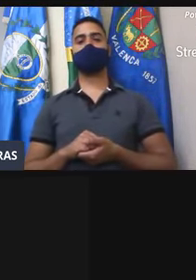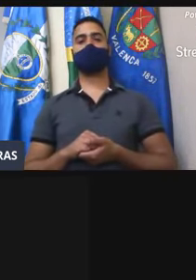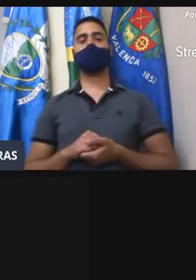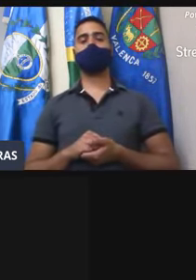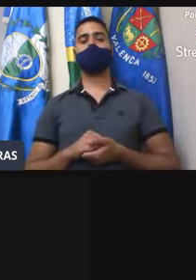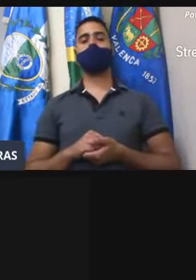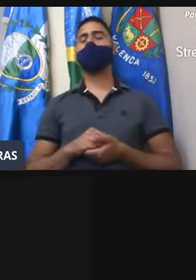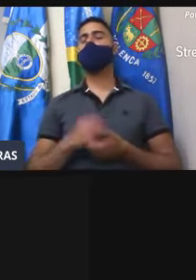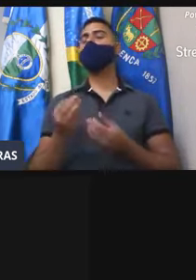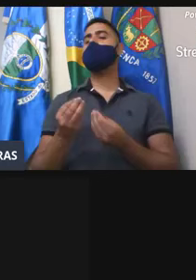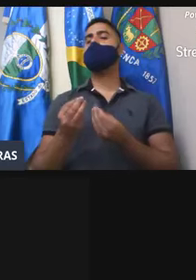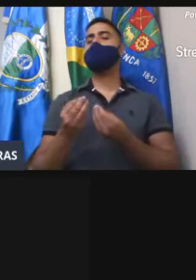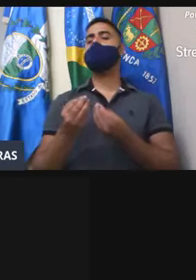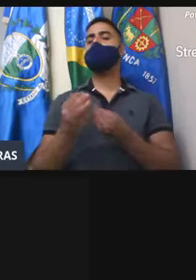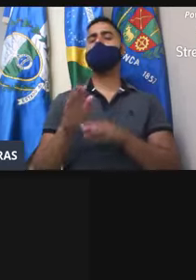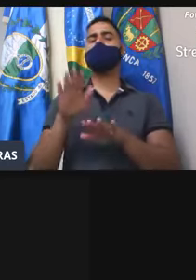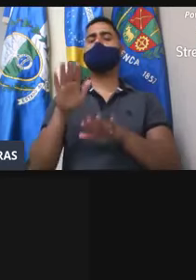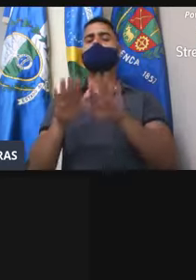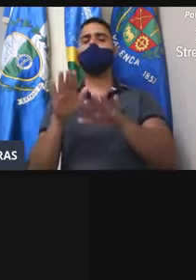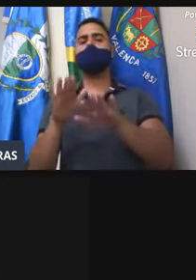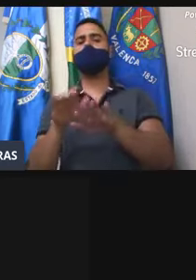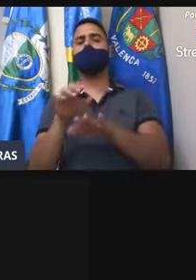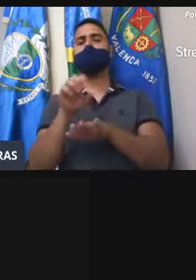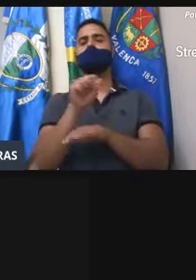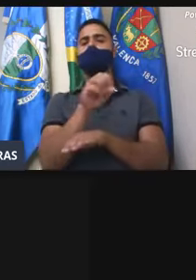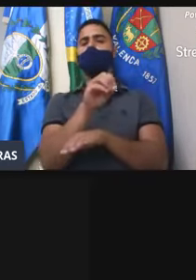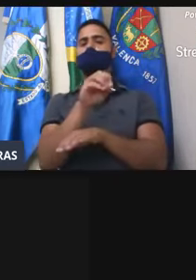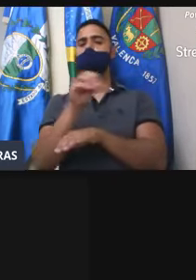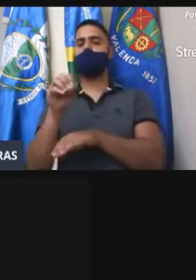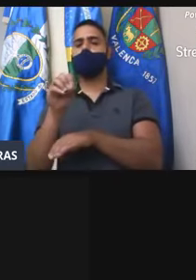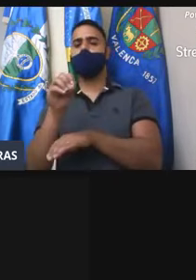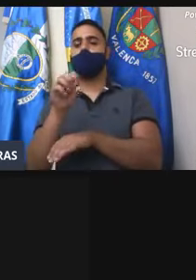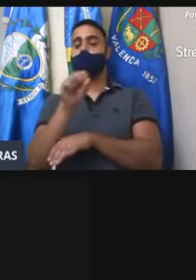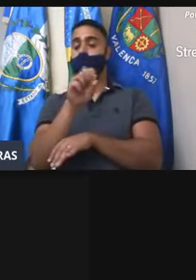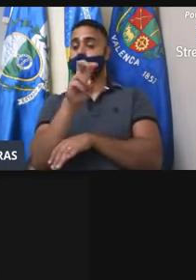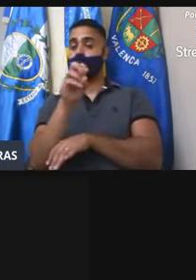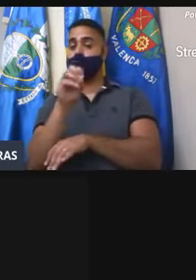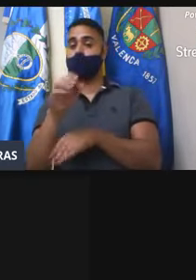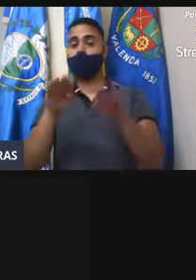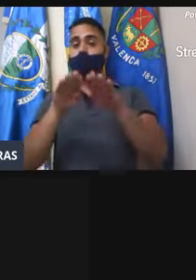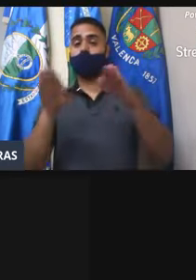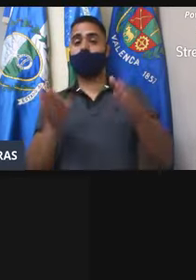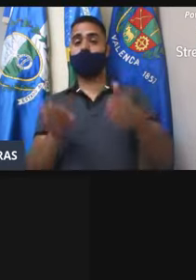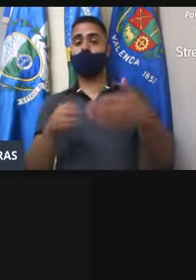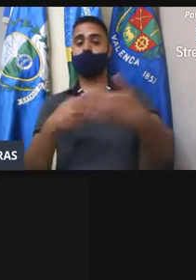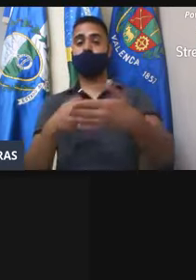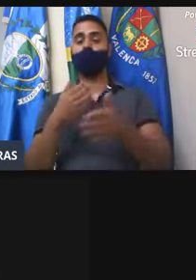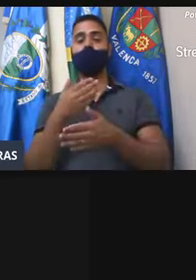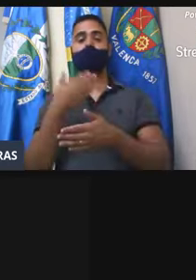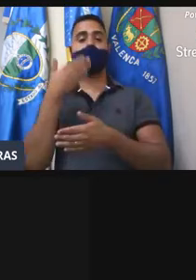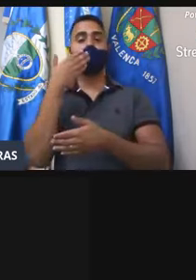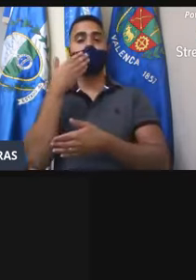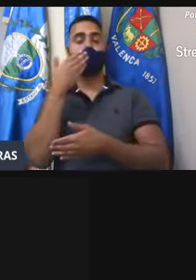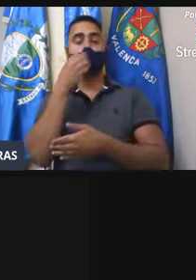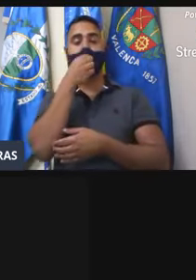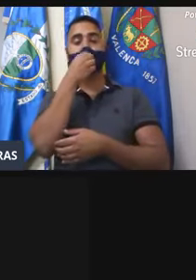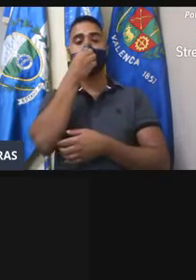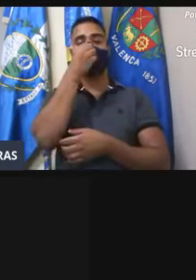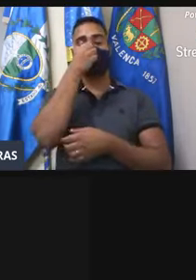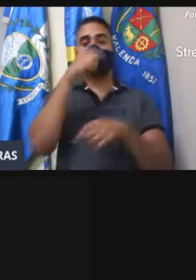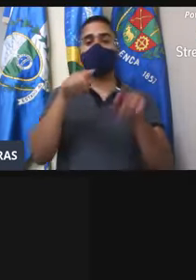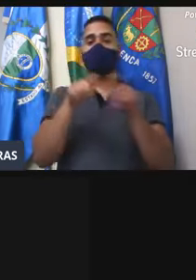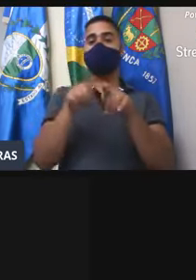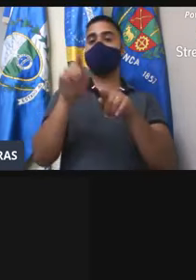foram concedidas aproximadamente 850 cestas básicas e 55